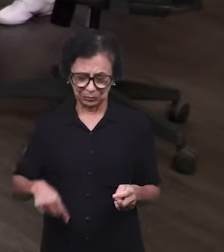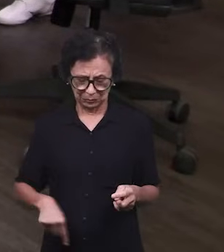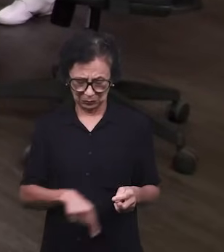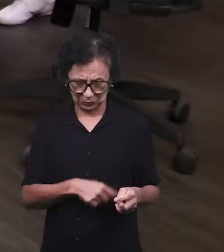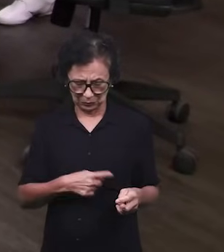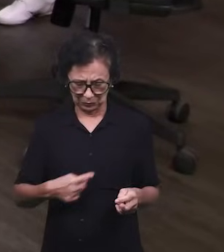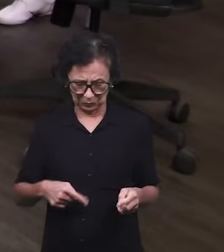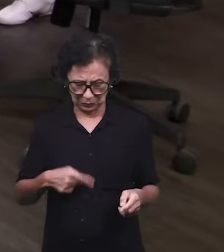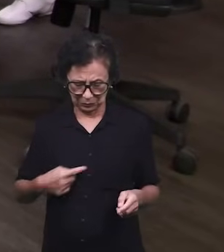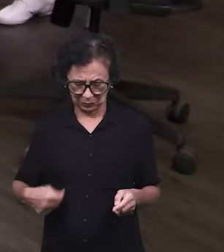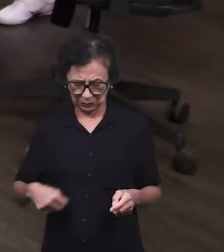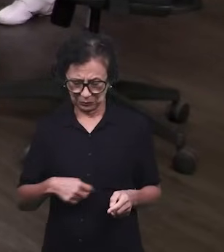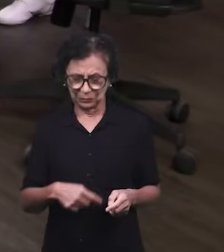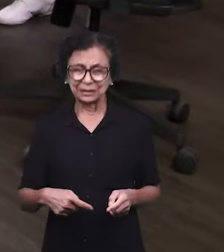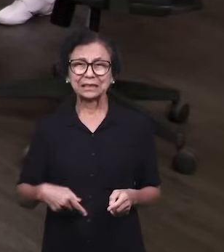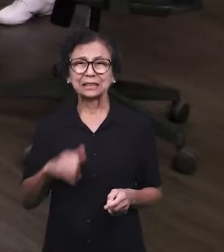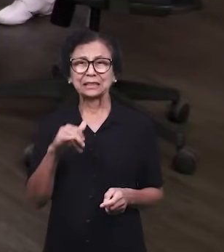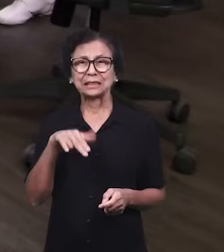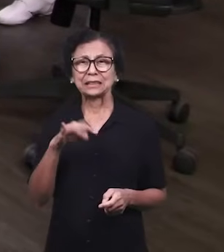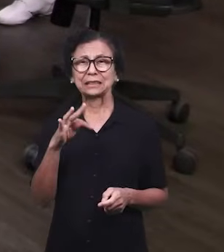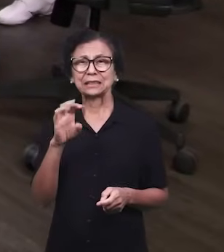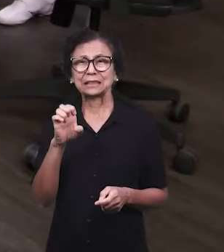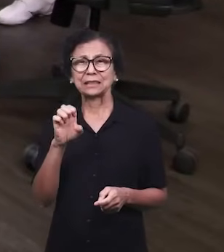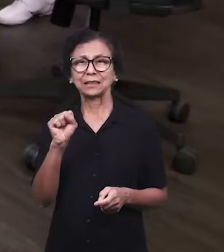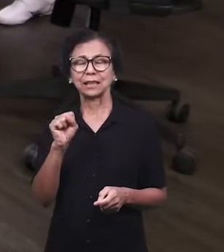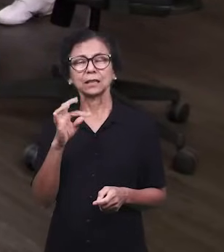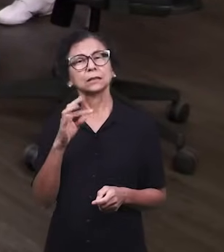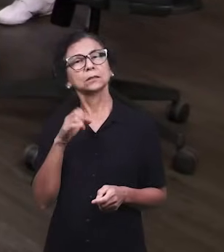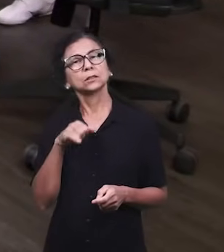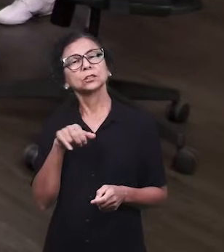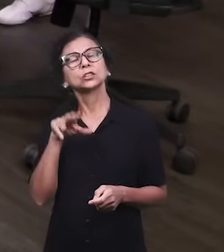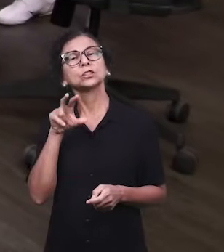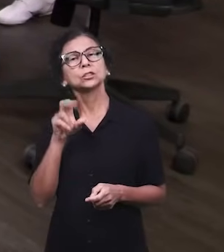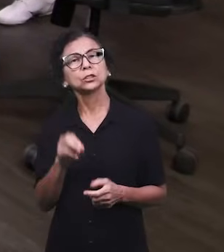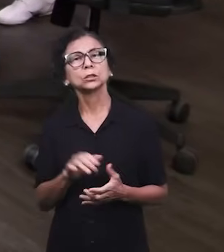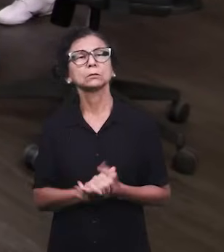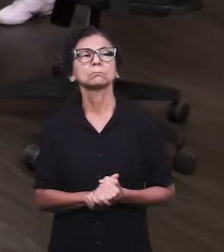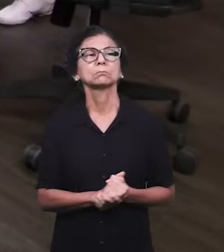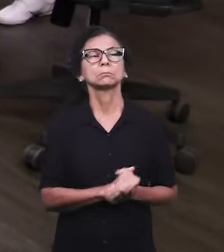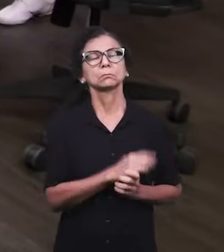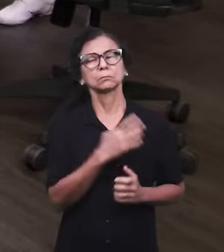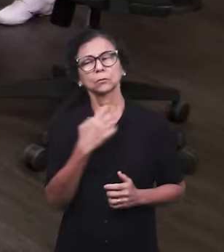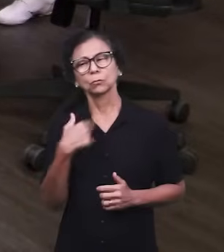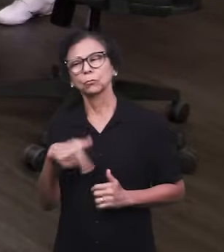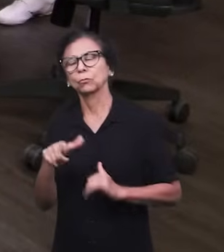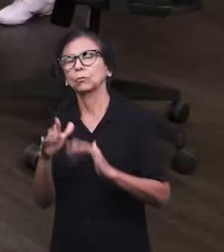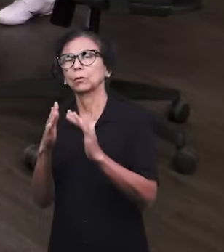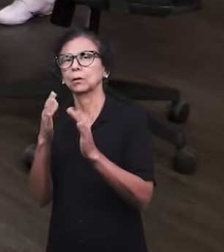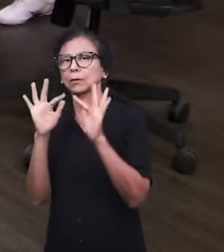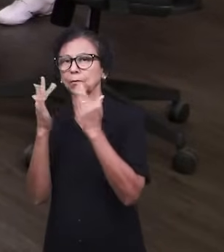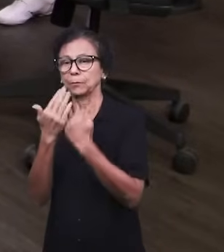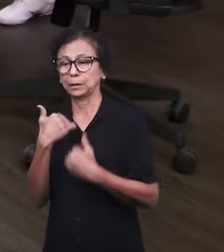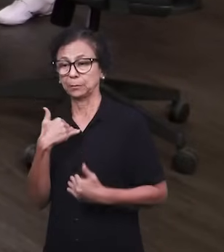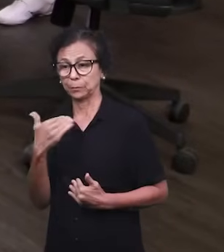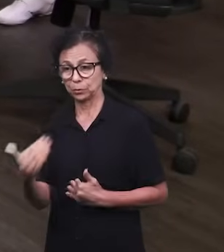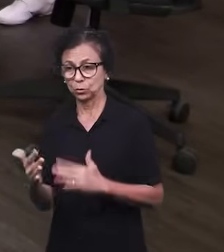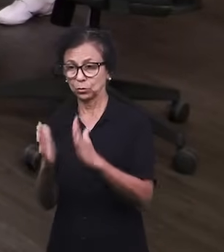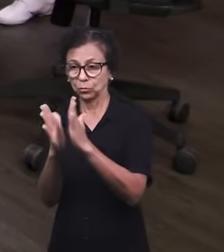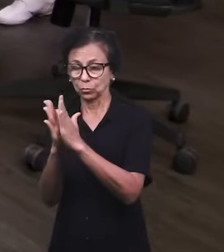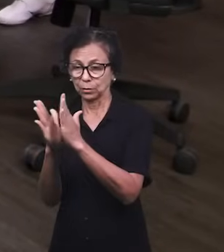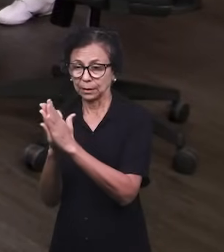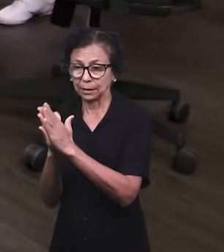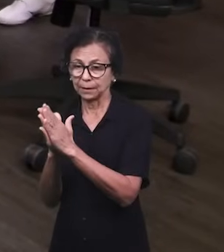fui lá, então atendi o pedido da família, fui orar por aquele senhor. Aí uma semana depois, eu cheguei lá no hospital para visitar aquele